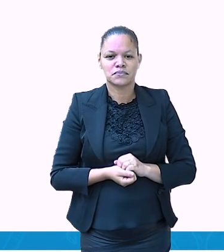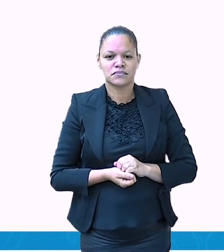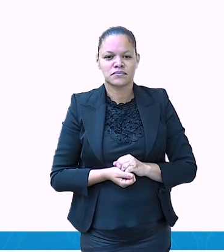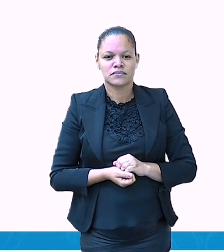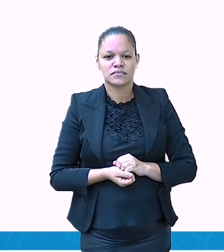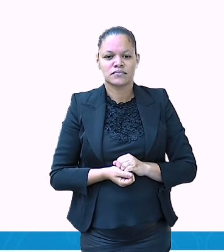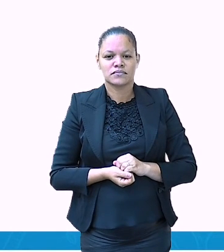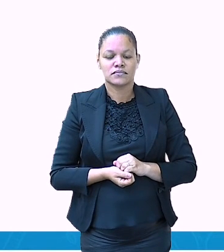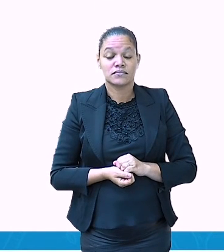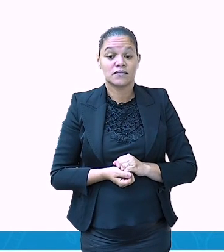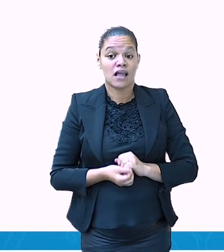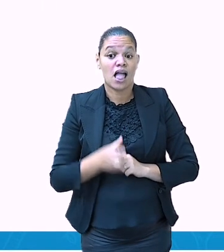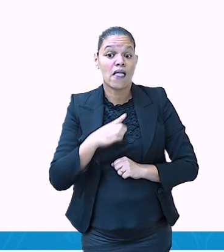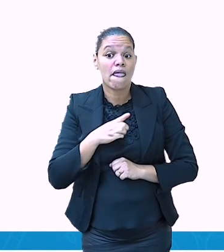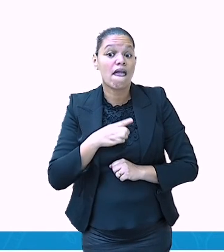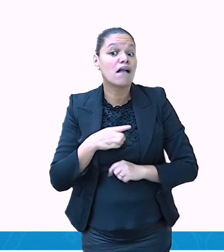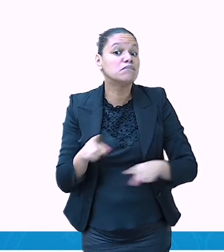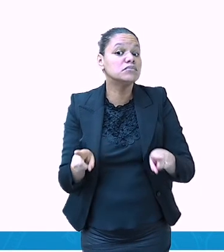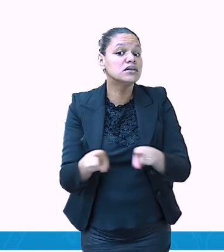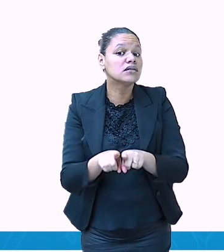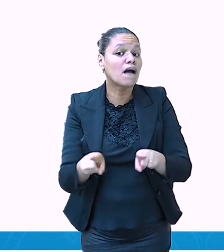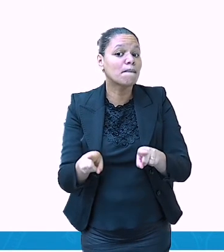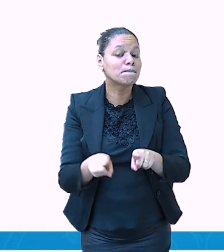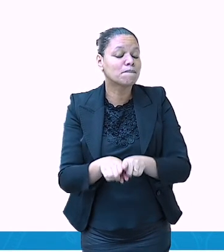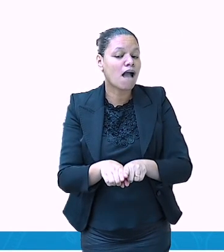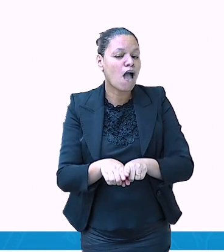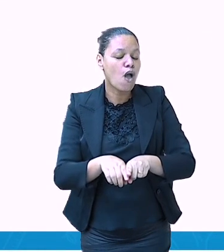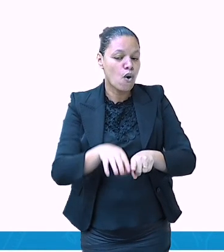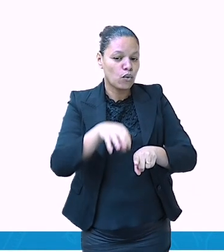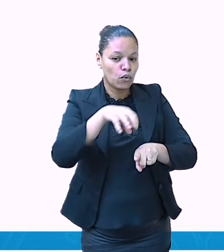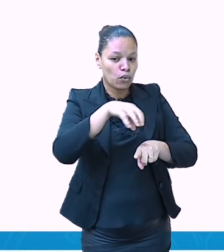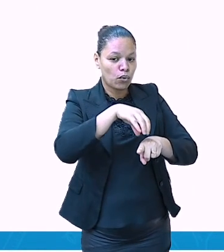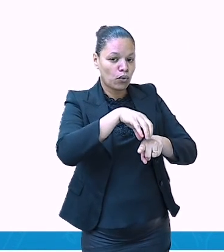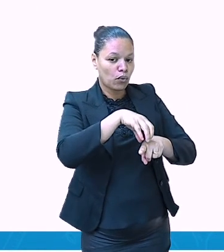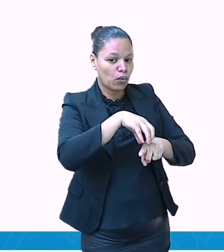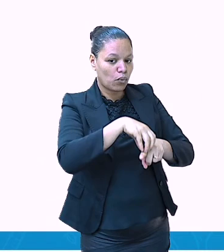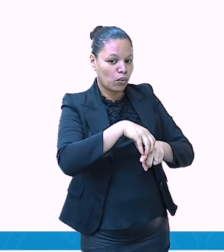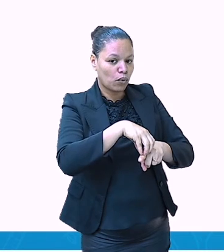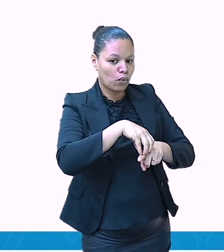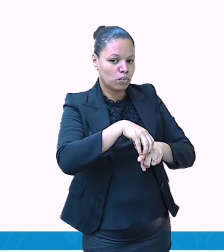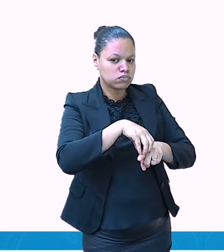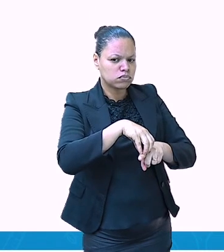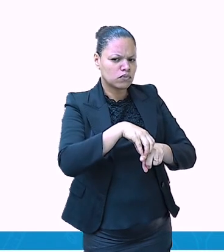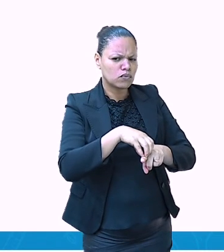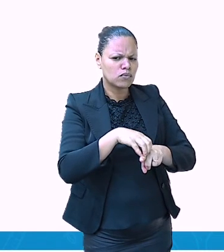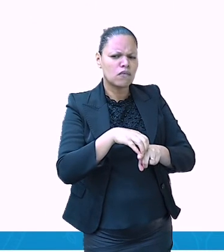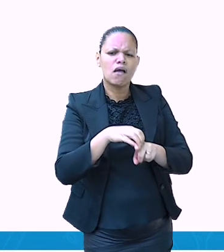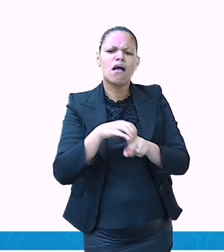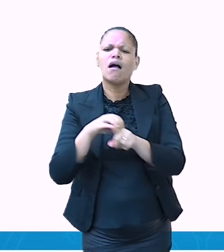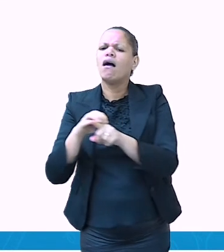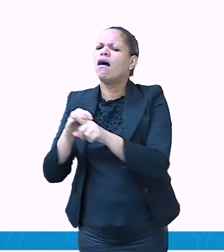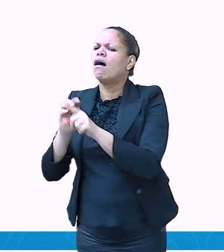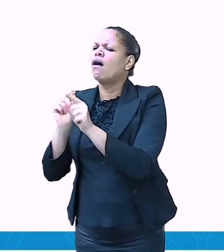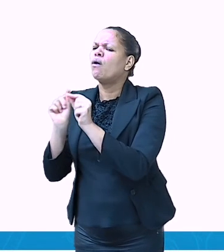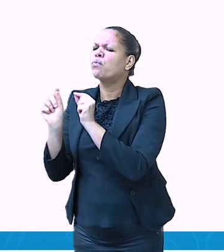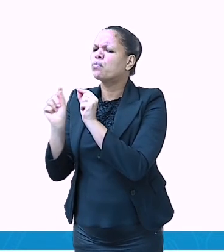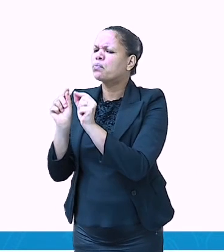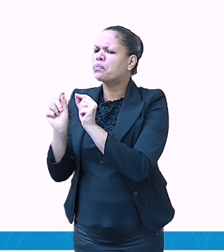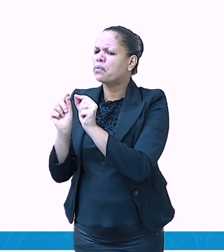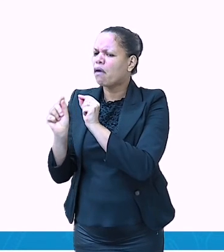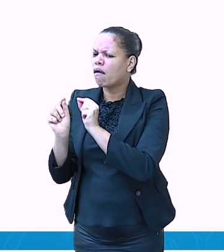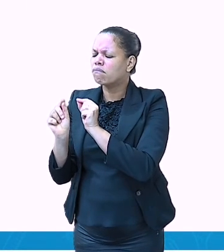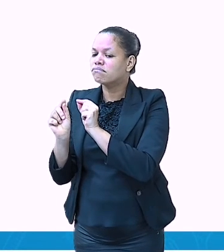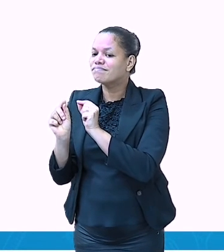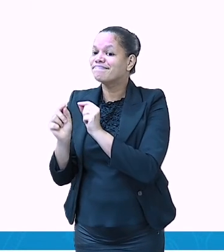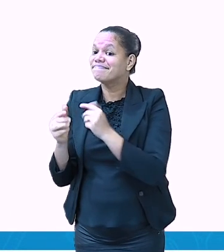Nós temos aqui o cágado. E o cágado? O que ele é? Ele é um